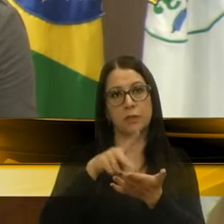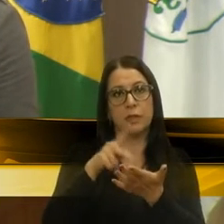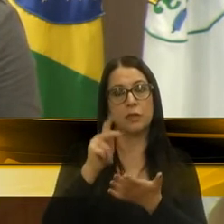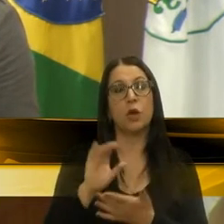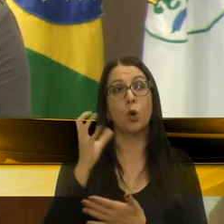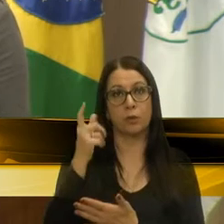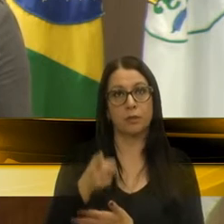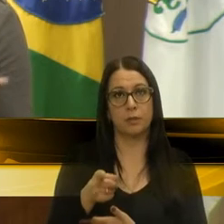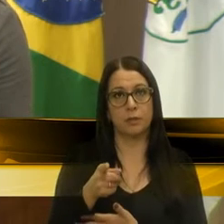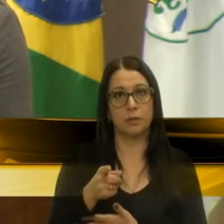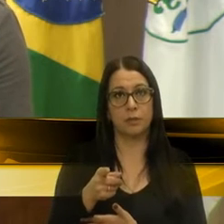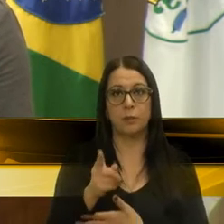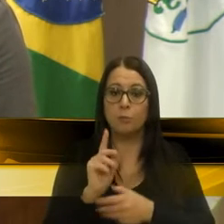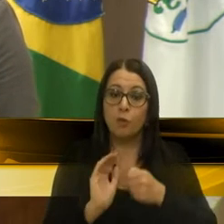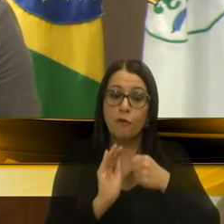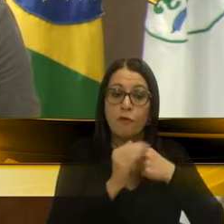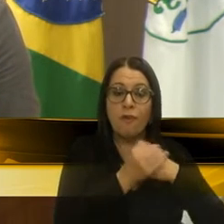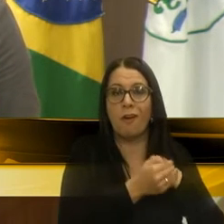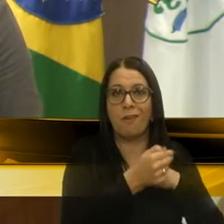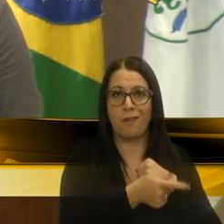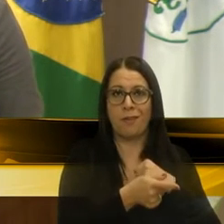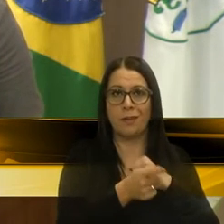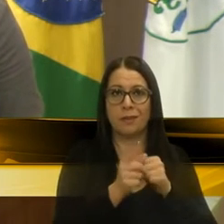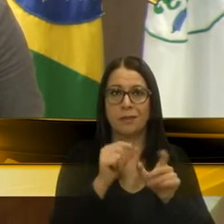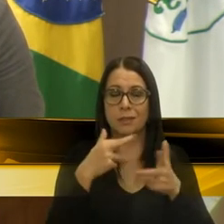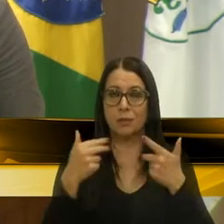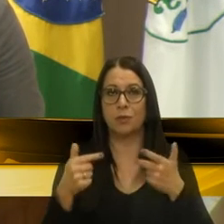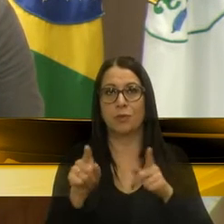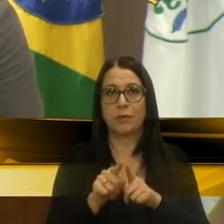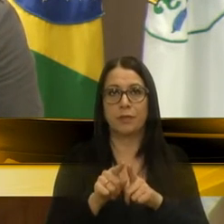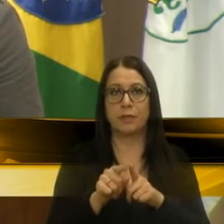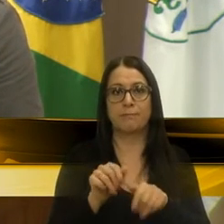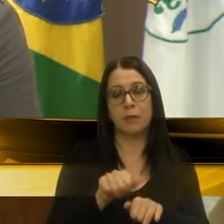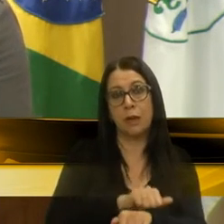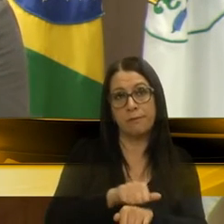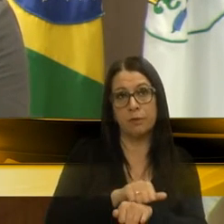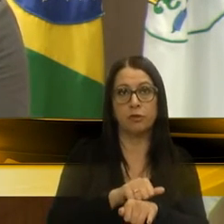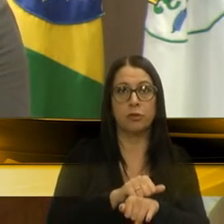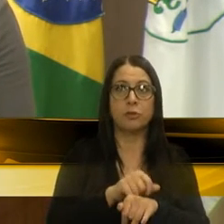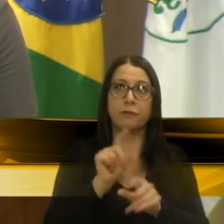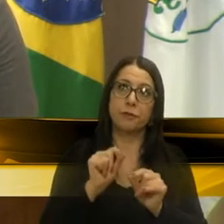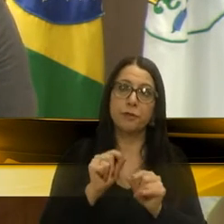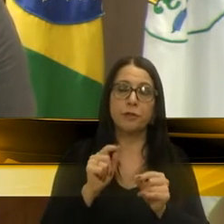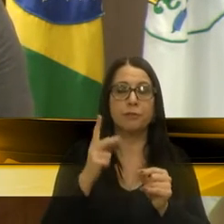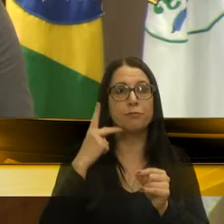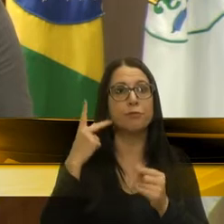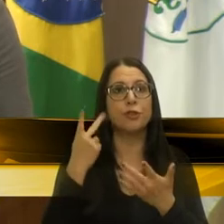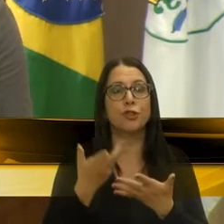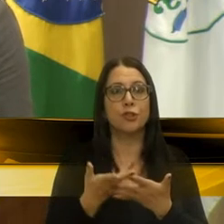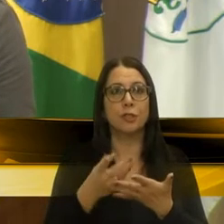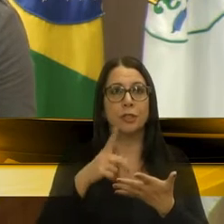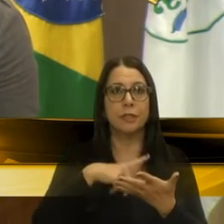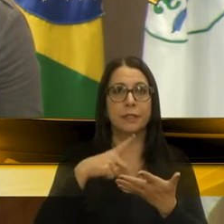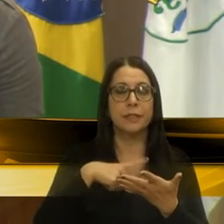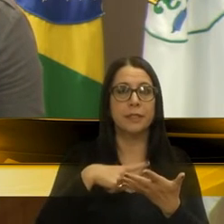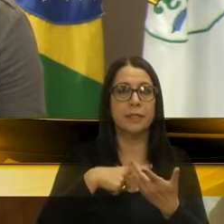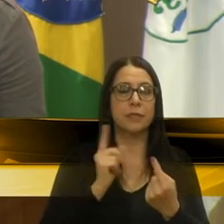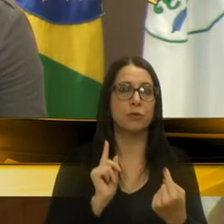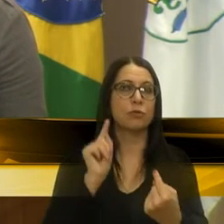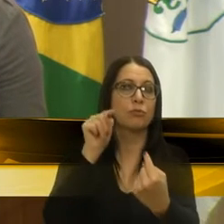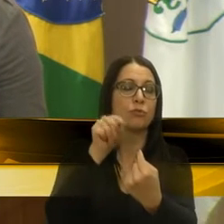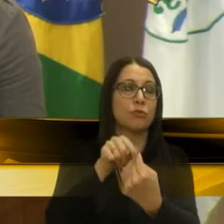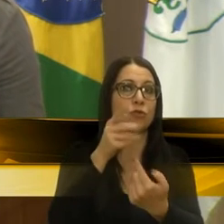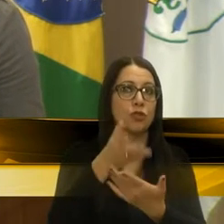ocorreu nos bastidores, né, dessa operação, que foi uma operação política e que tinha o intuito